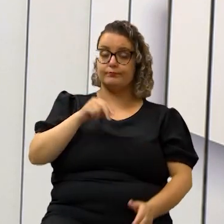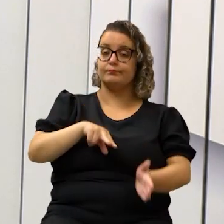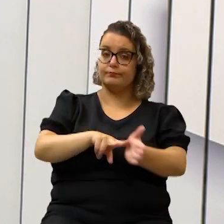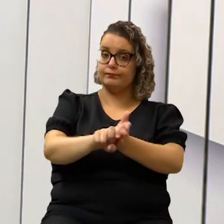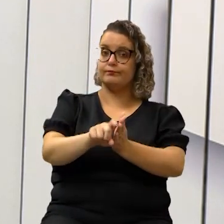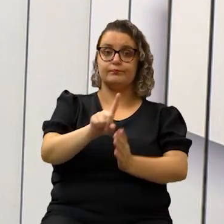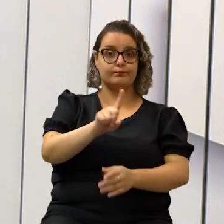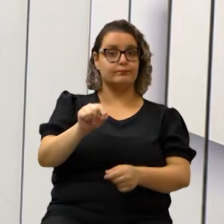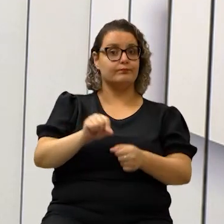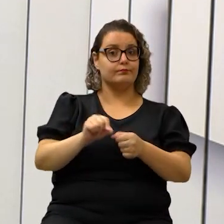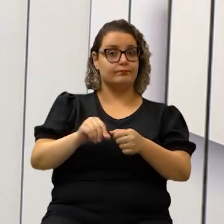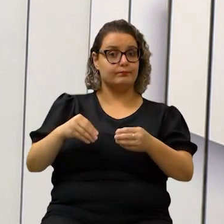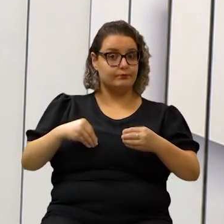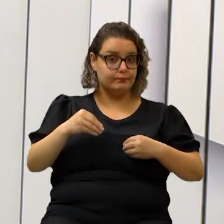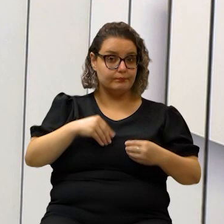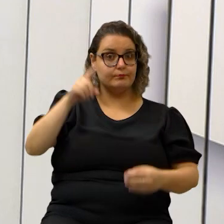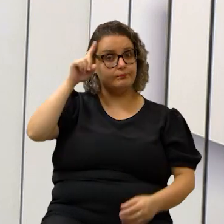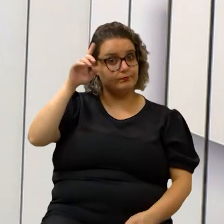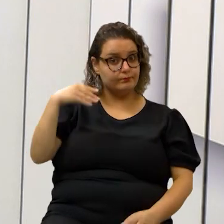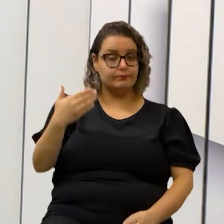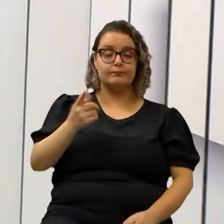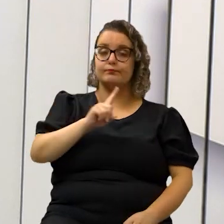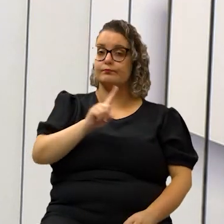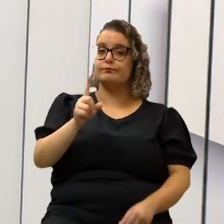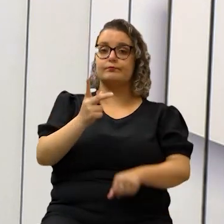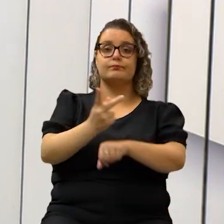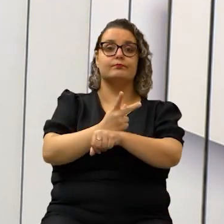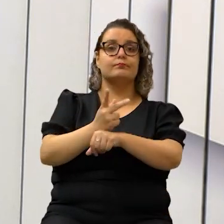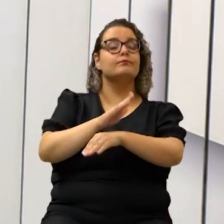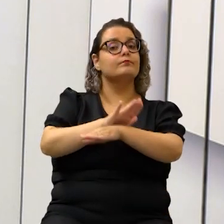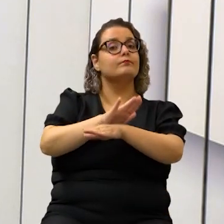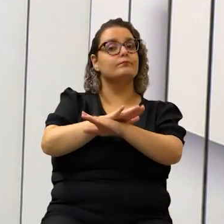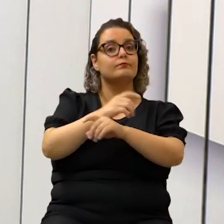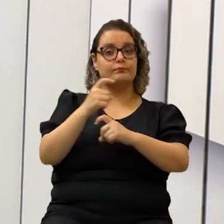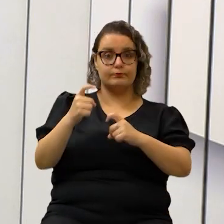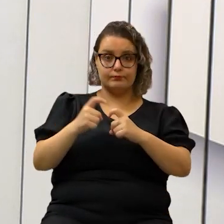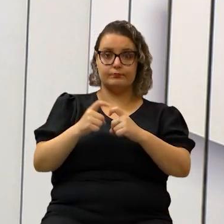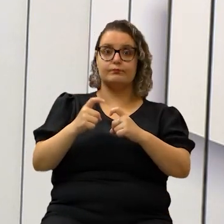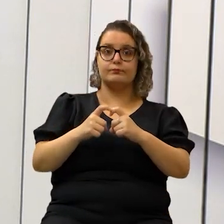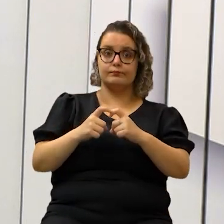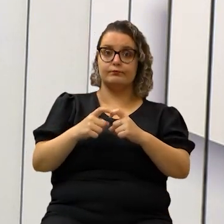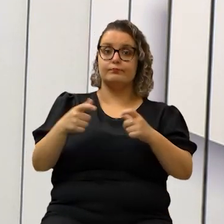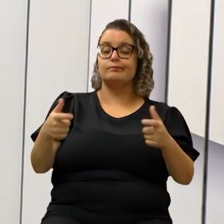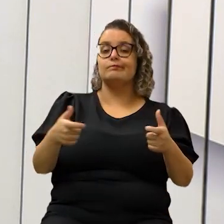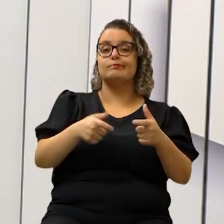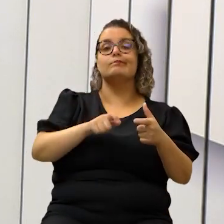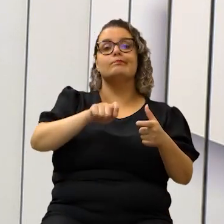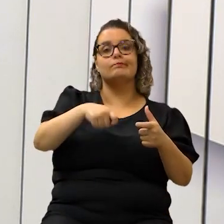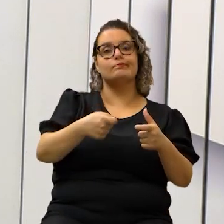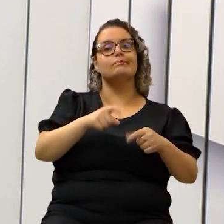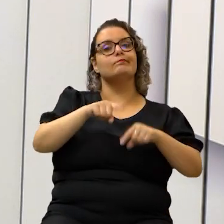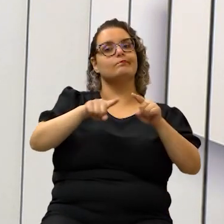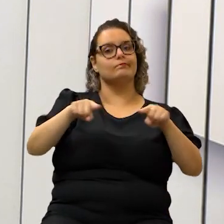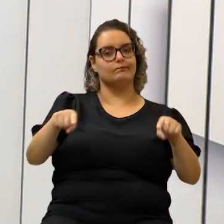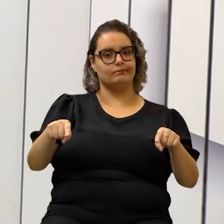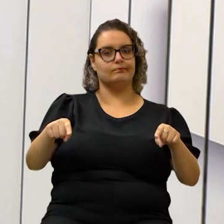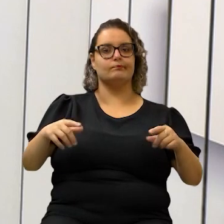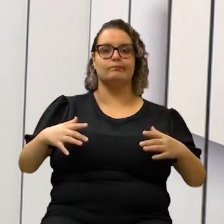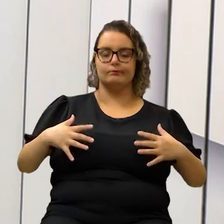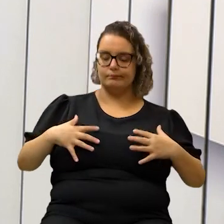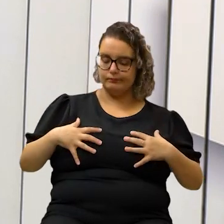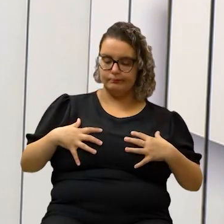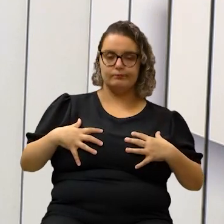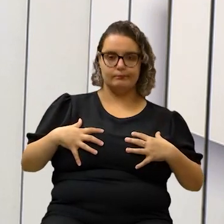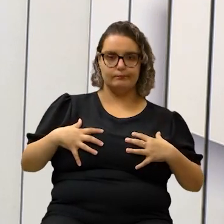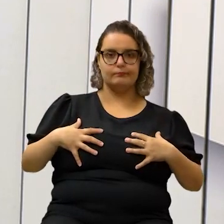não realizarem exames de rotina ou não procurarem assistência médica ao menor sinal de